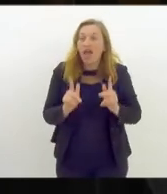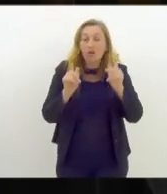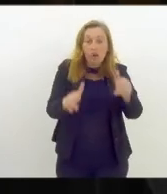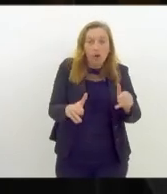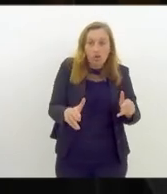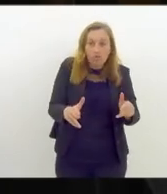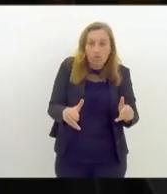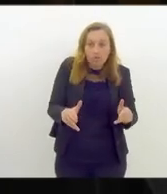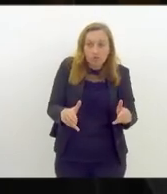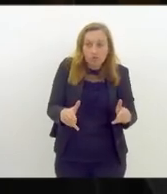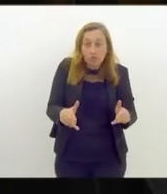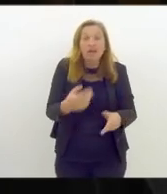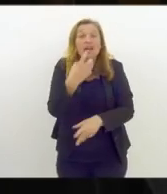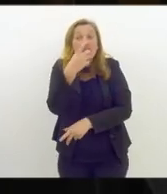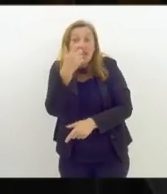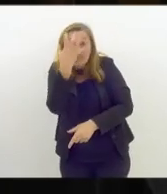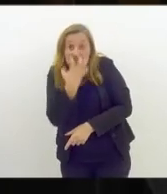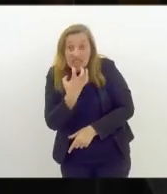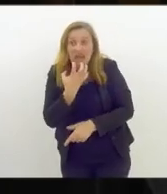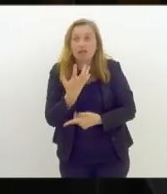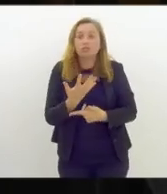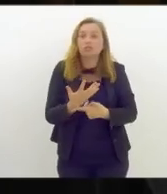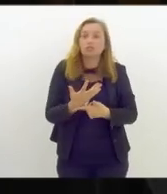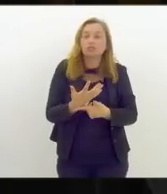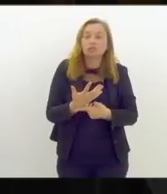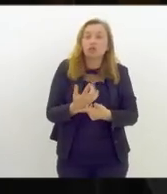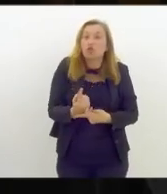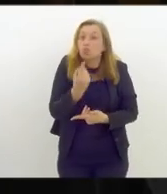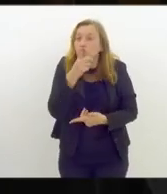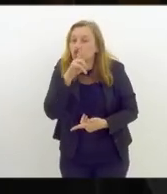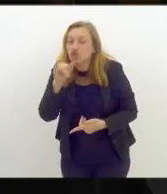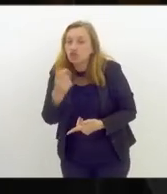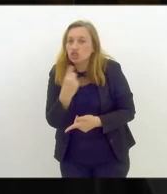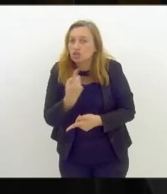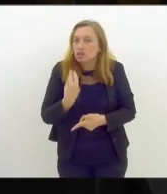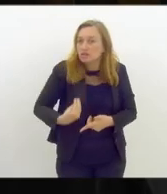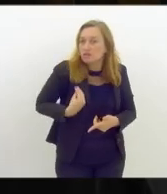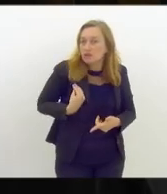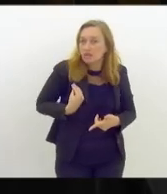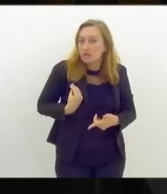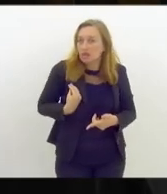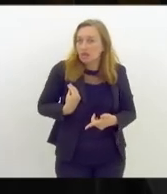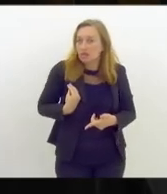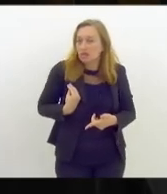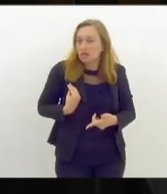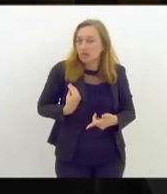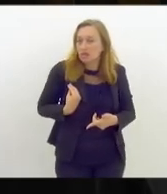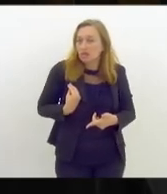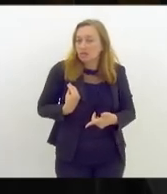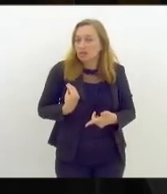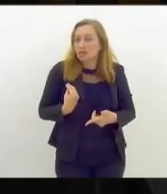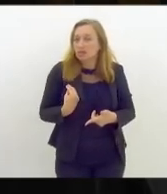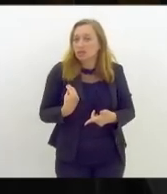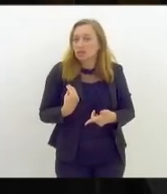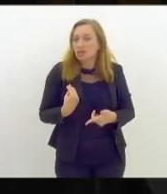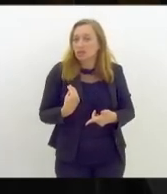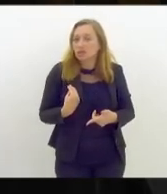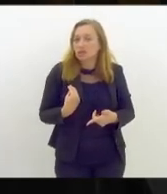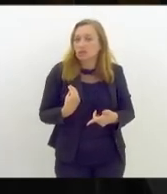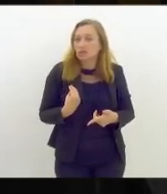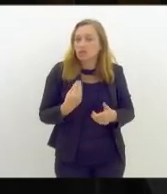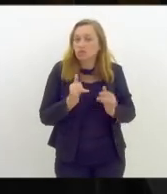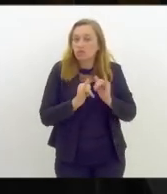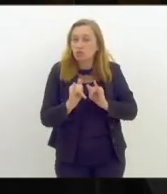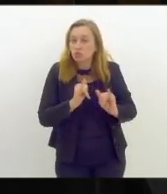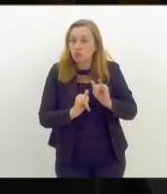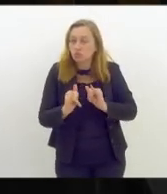certa forma. Isso é muito sério. A gente não fica um dia de nossa vida sem tomar alguma, sem receber alguma